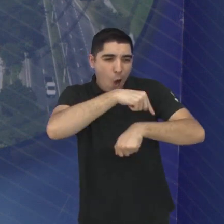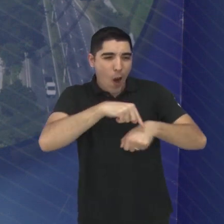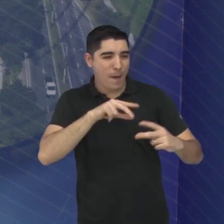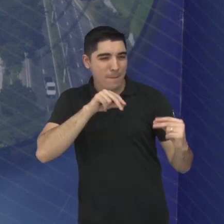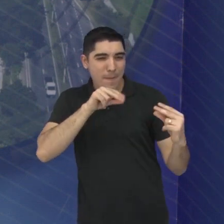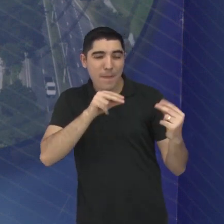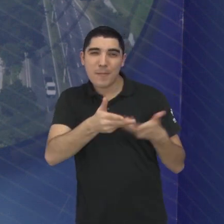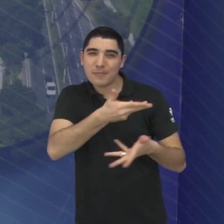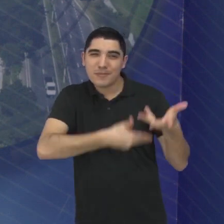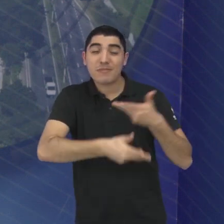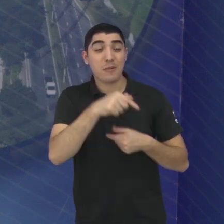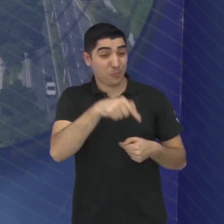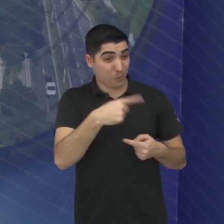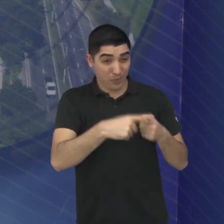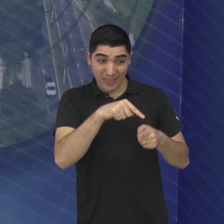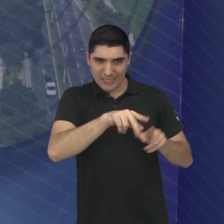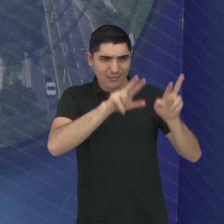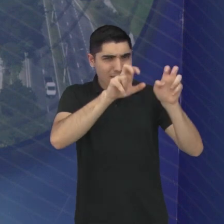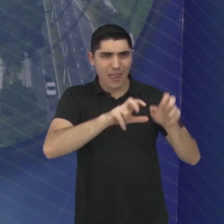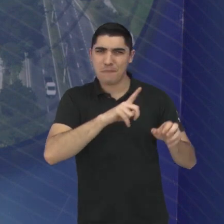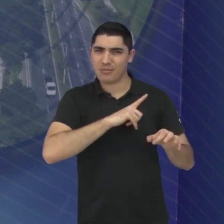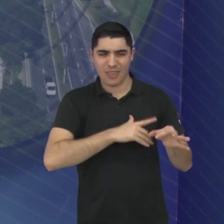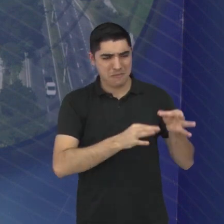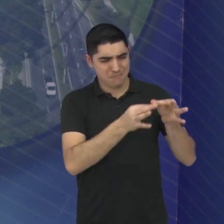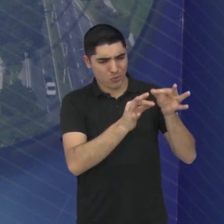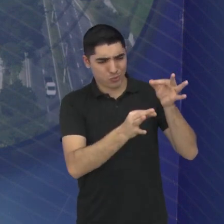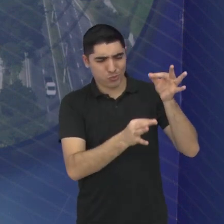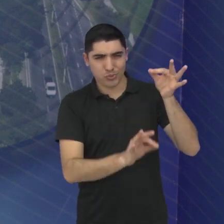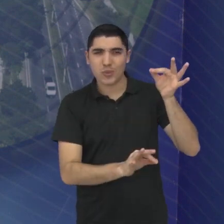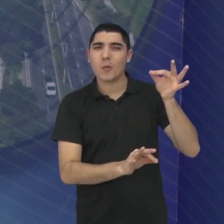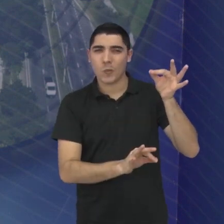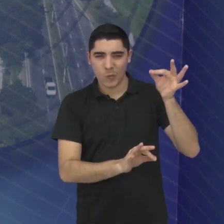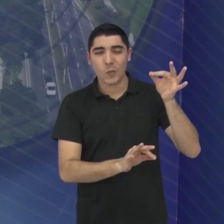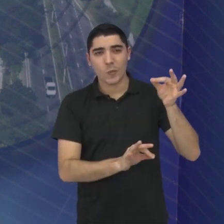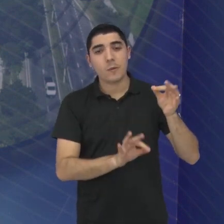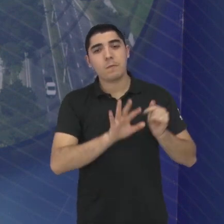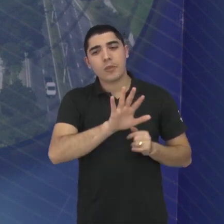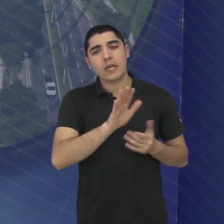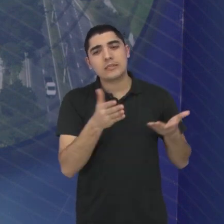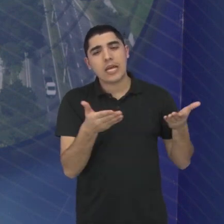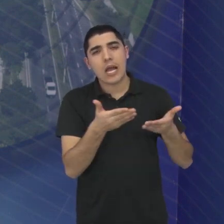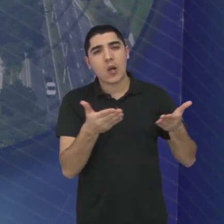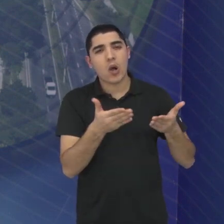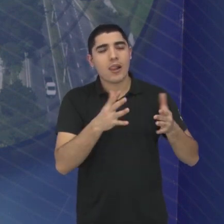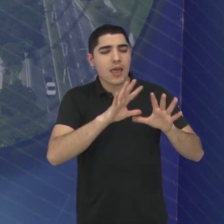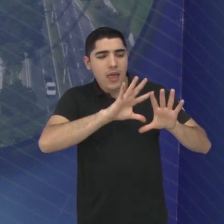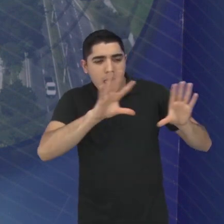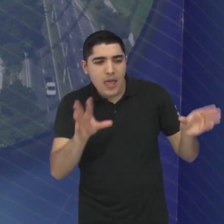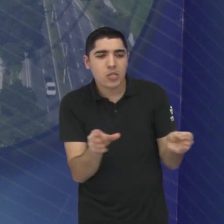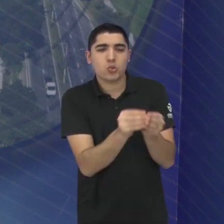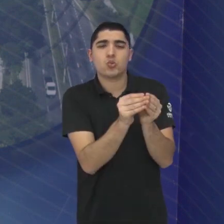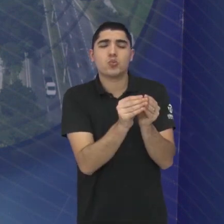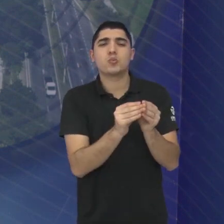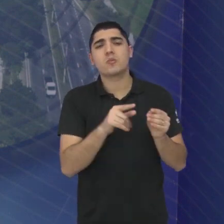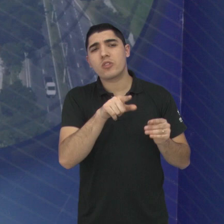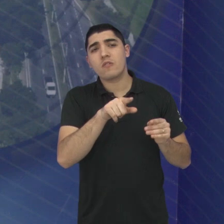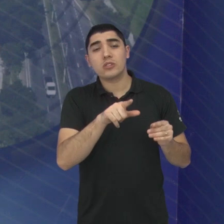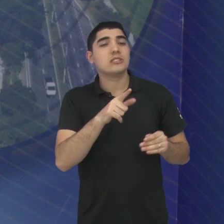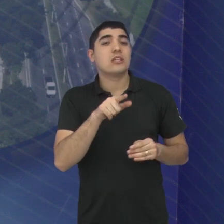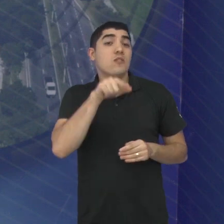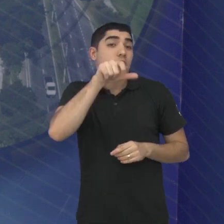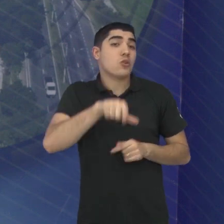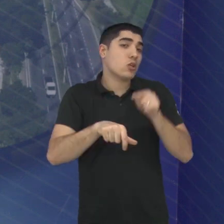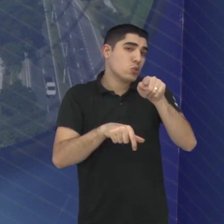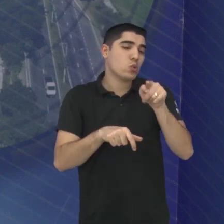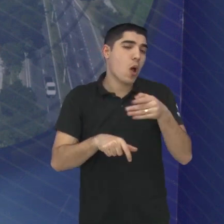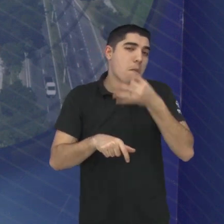mais horas conversando, porque é um assunto bem denso, né? Tem muita coisa para falar. Mas pegando um catadão aqui, assim, o senhor